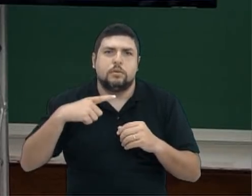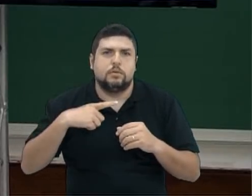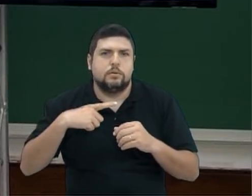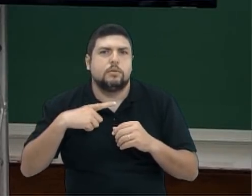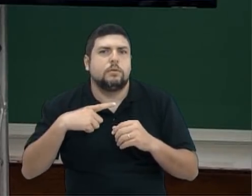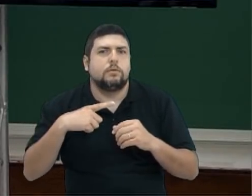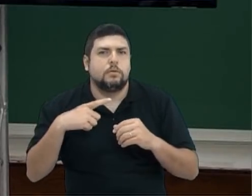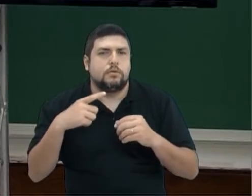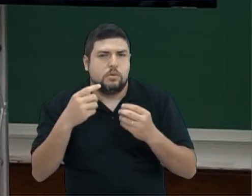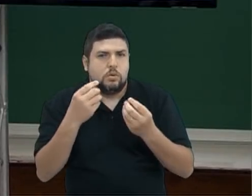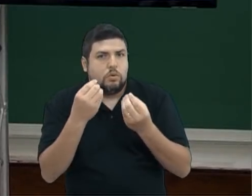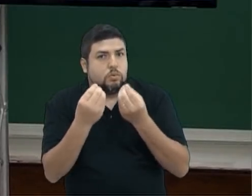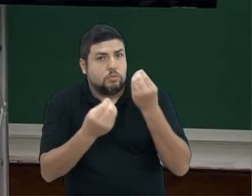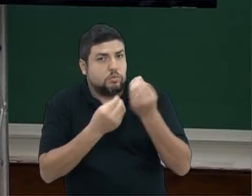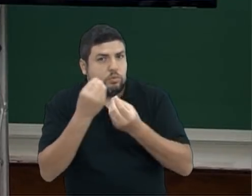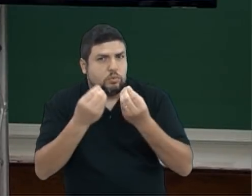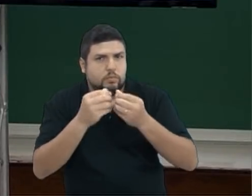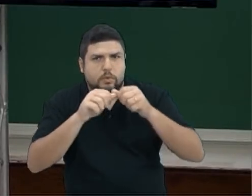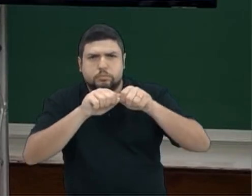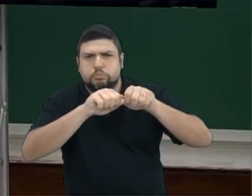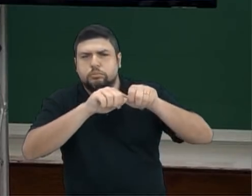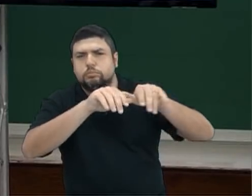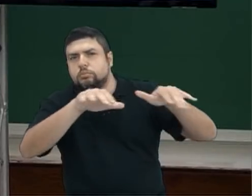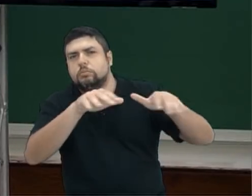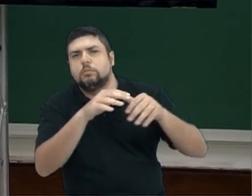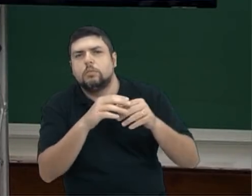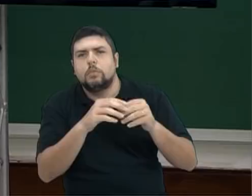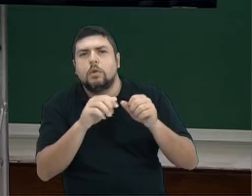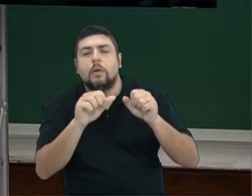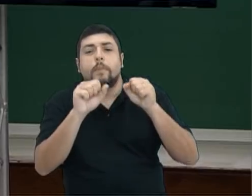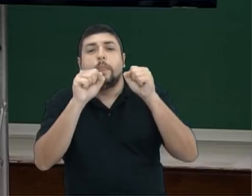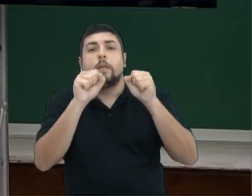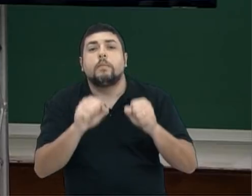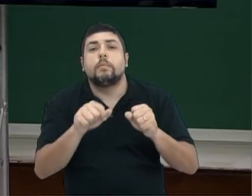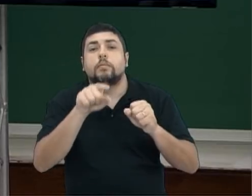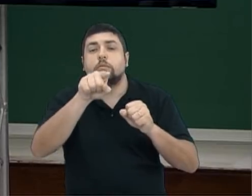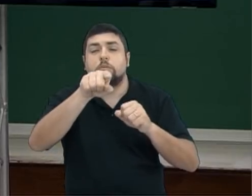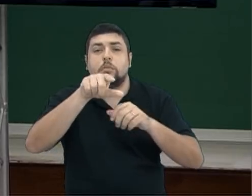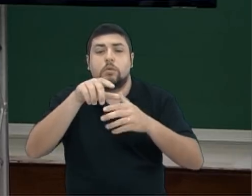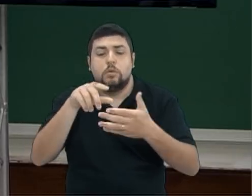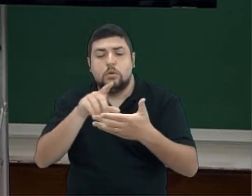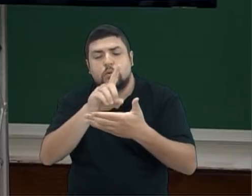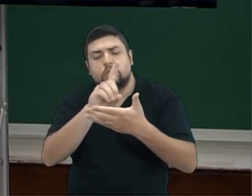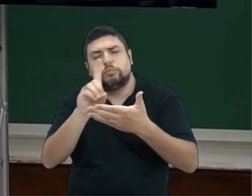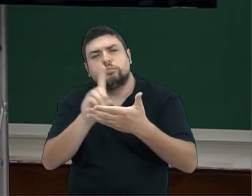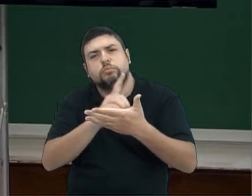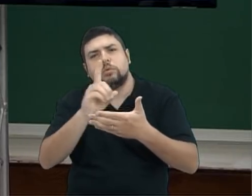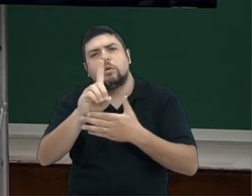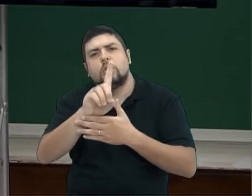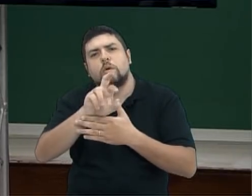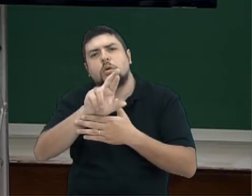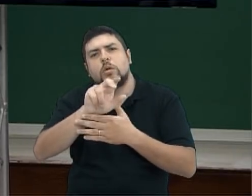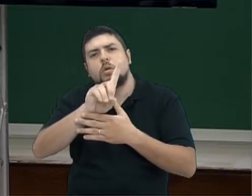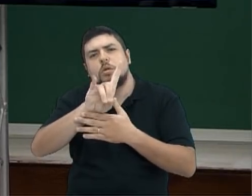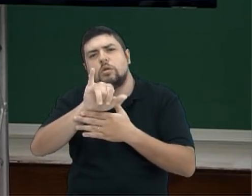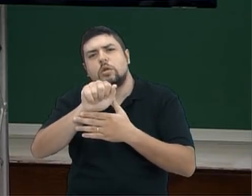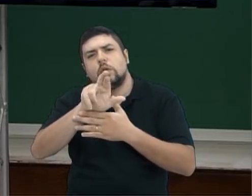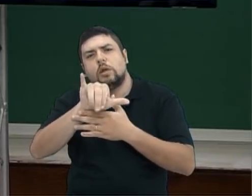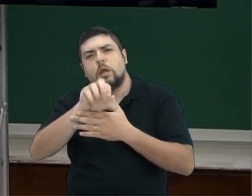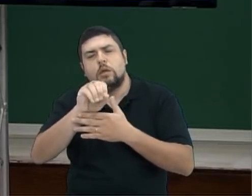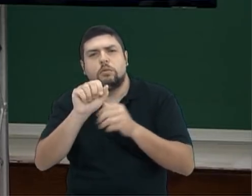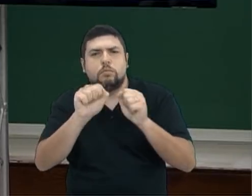diário. E existe, então, a possibilidade de você construir o teu diário também em meios tecnológicos, no